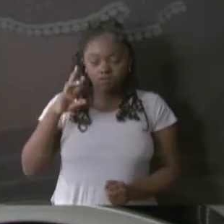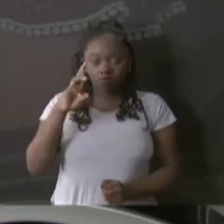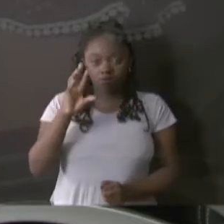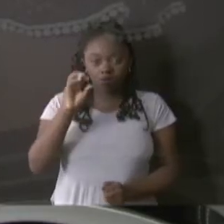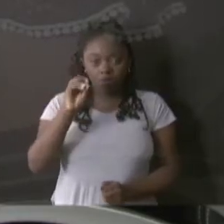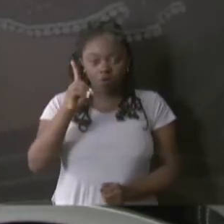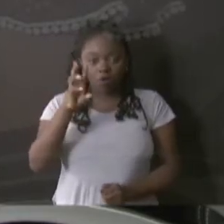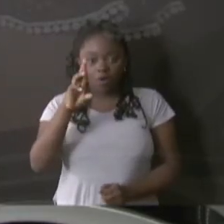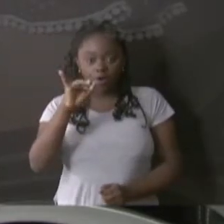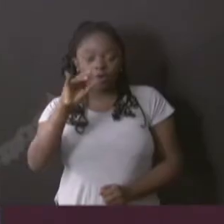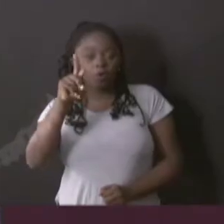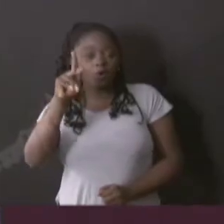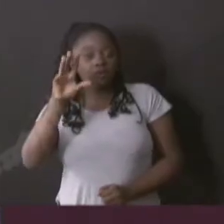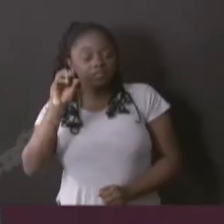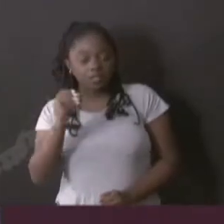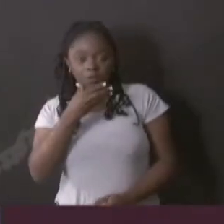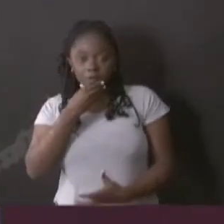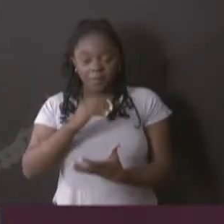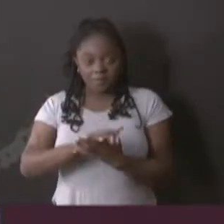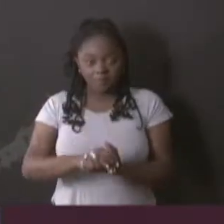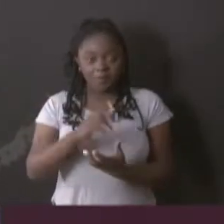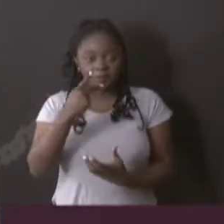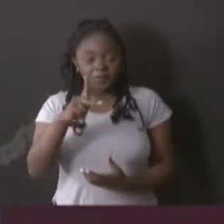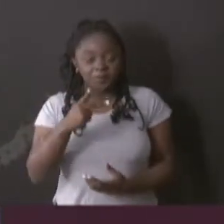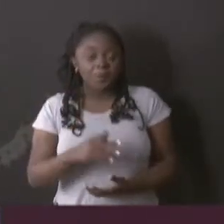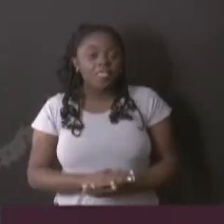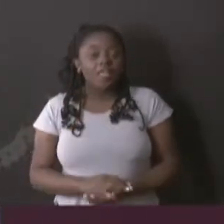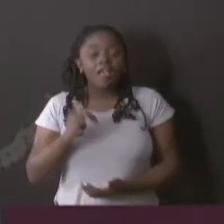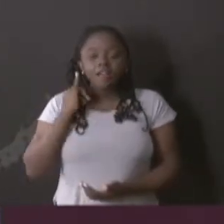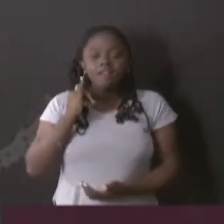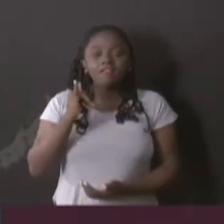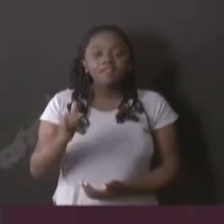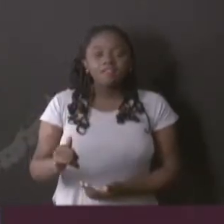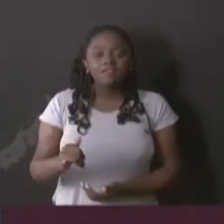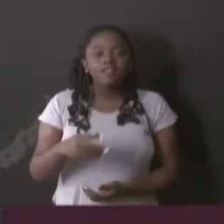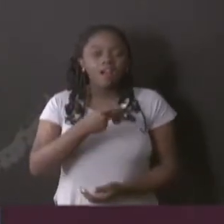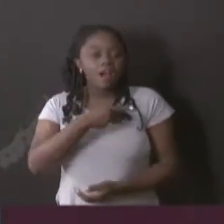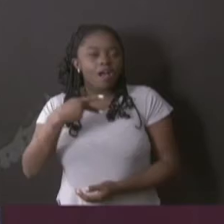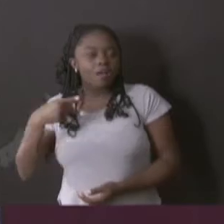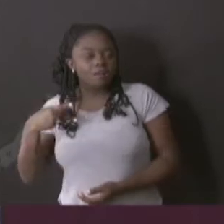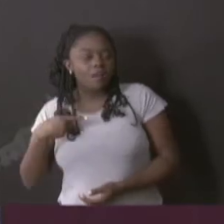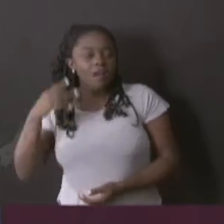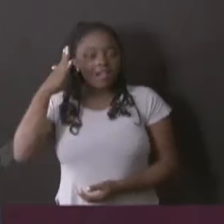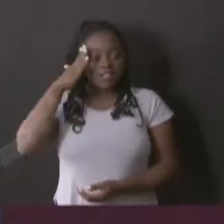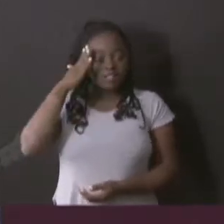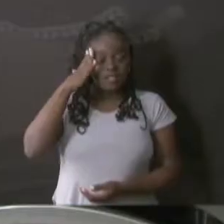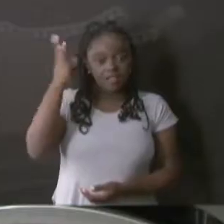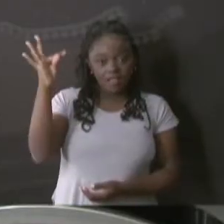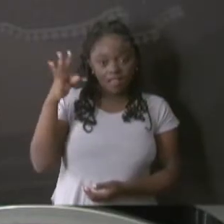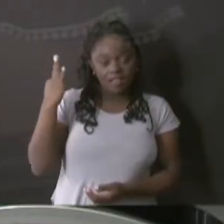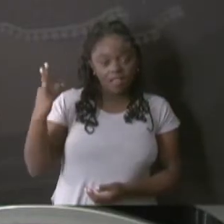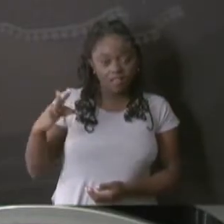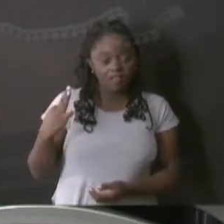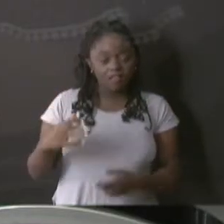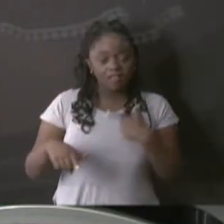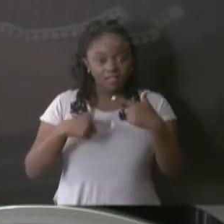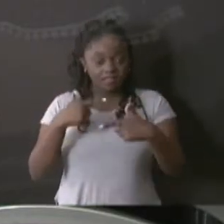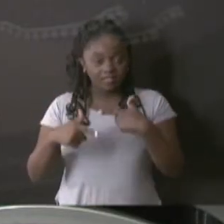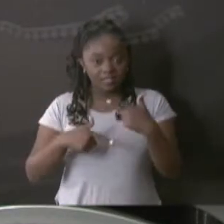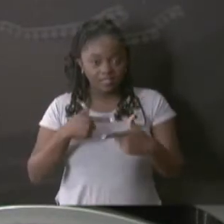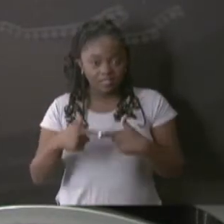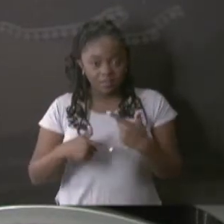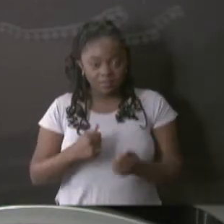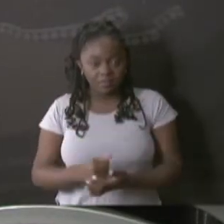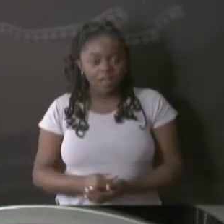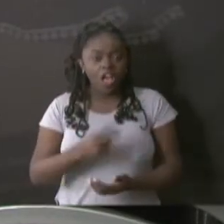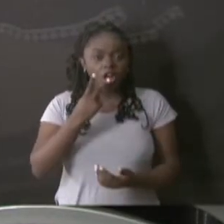seu marido, e ele falou assim, pastor Cássio, sabia que a Tatiana trabalha com as duas